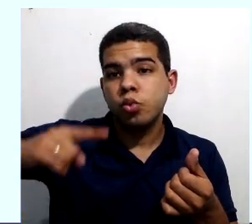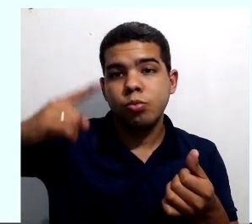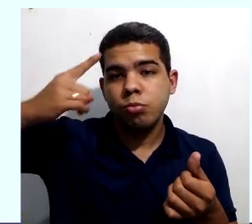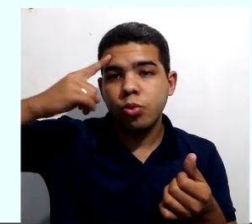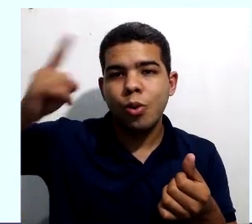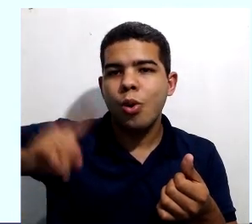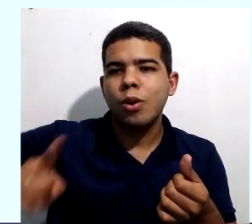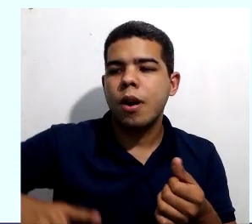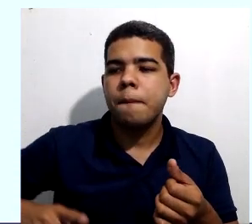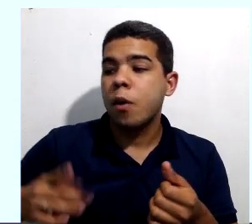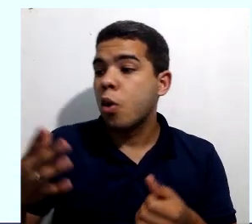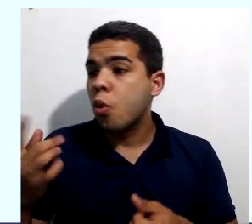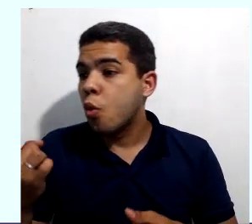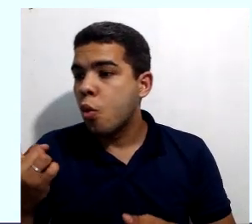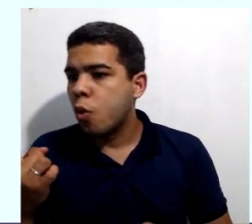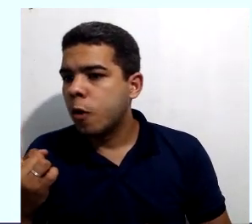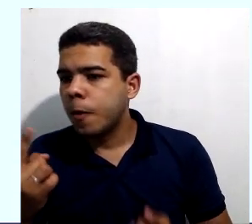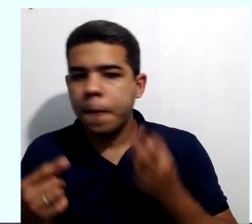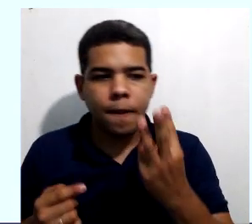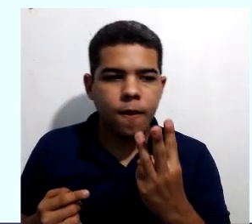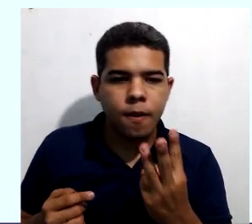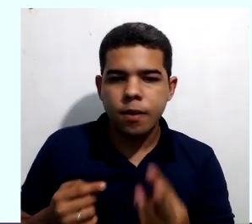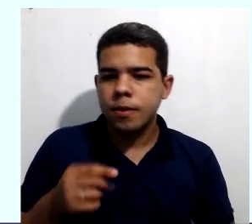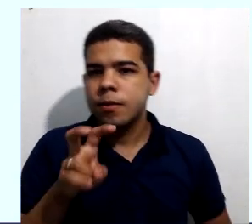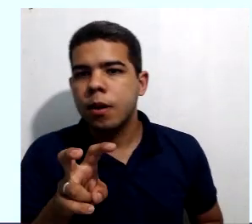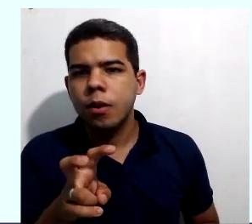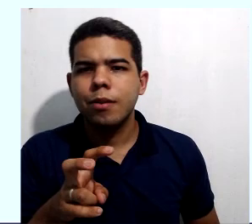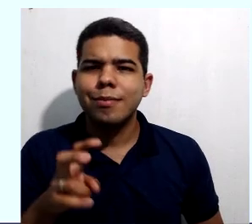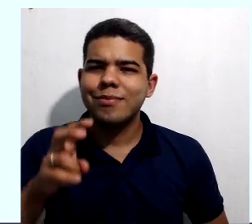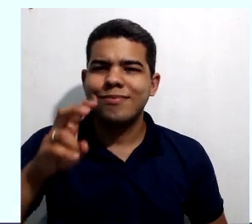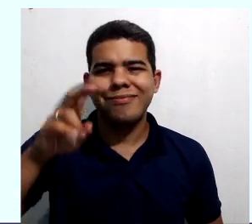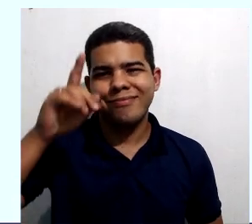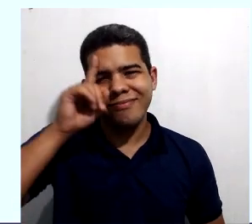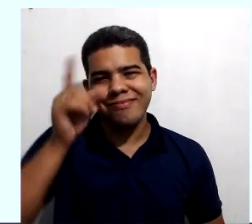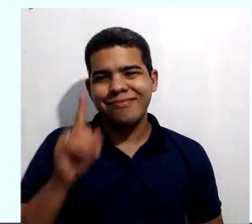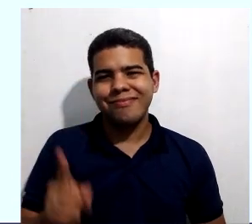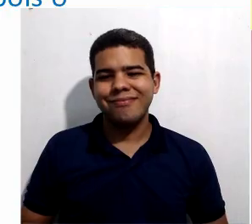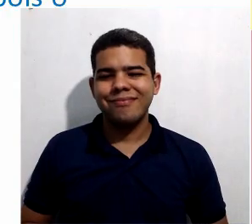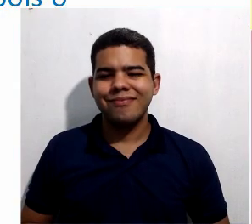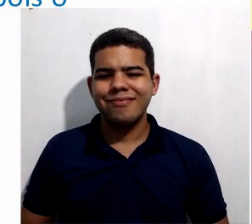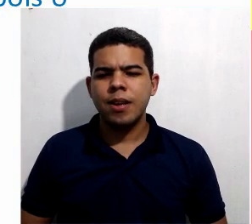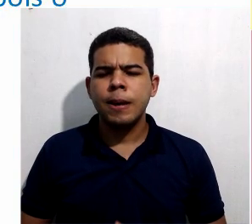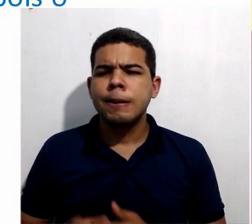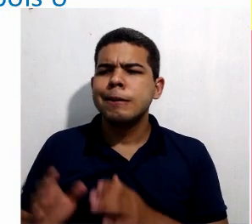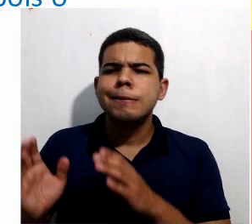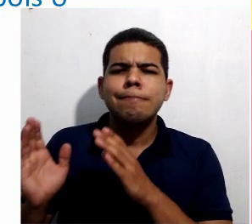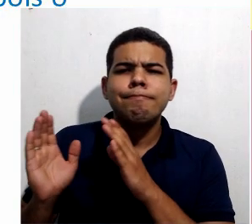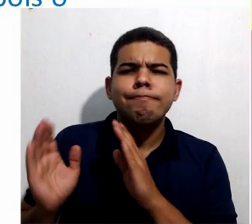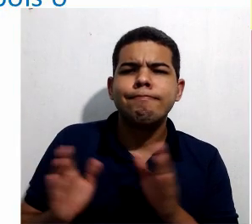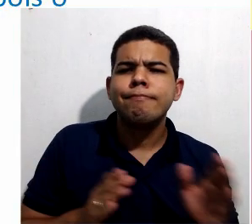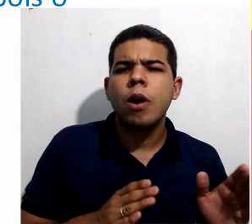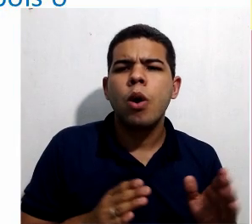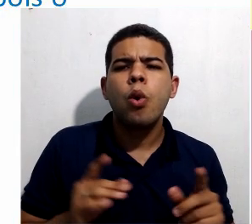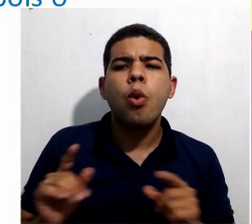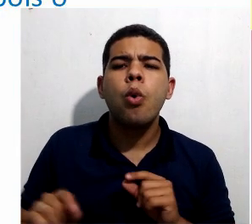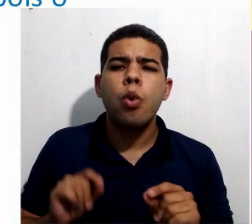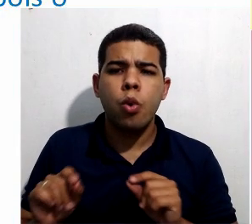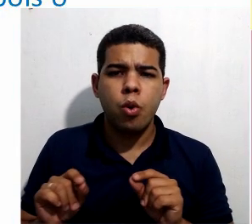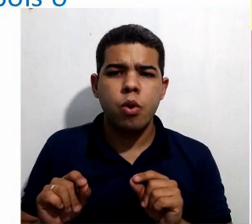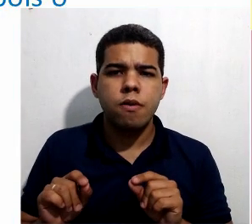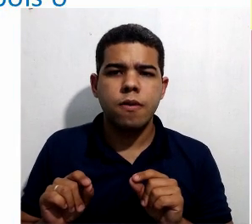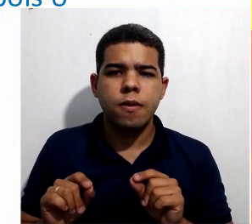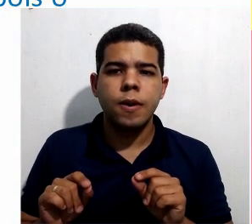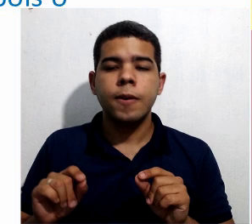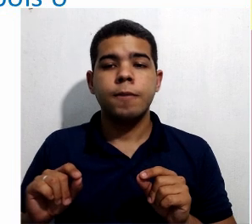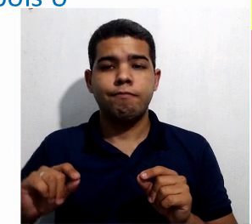ordem desses números que vão aparecer nesses lançamentos. Mas a sequência, o que é sequência?